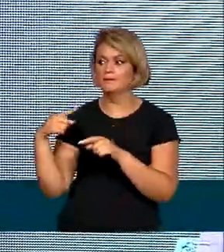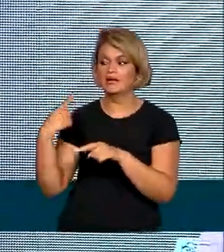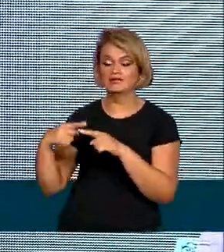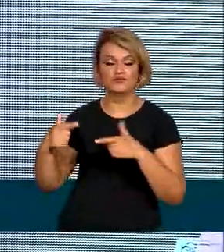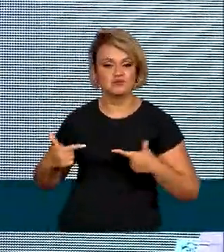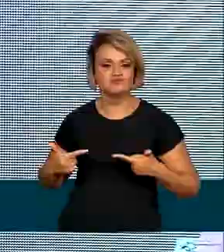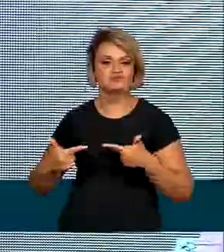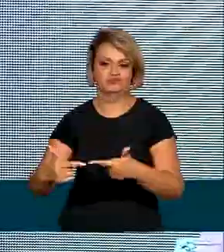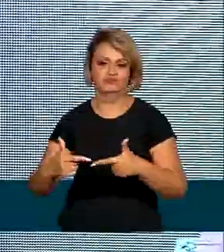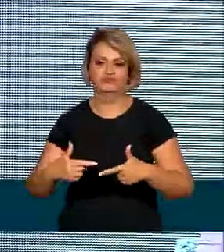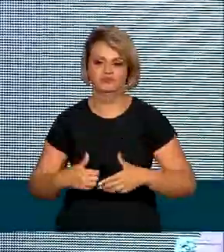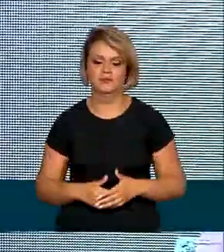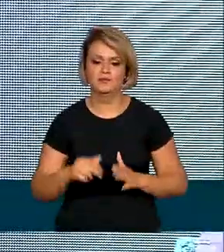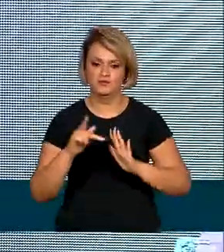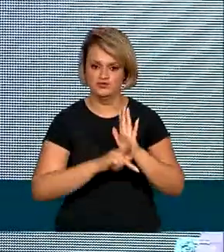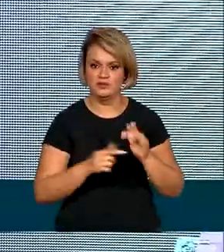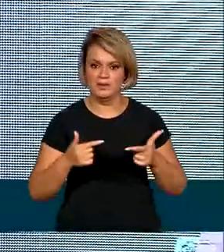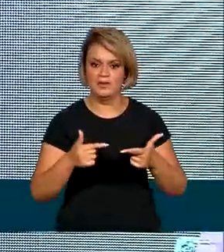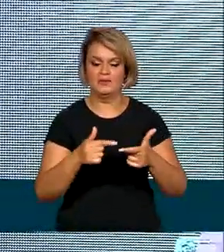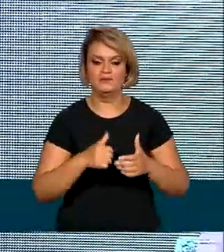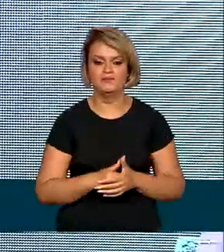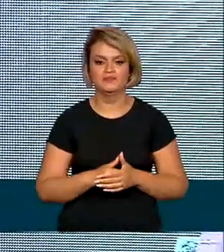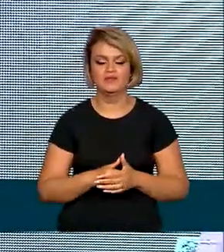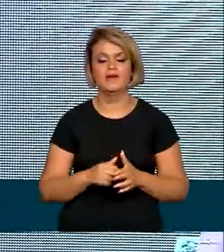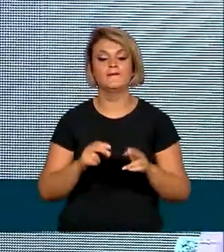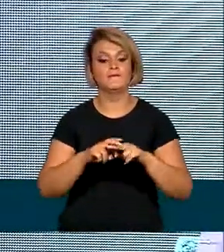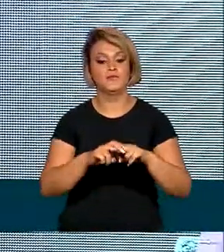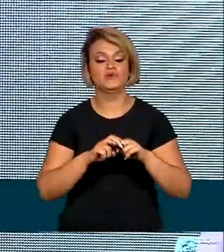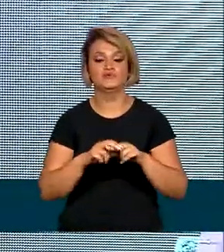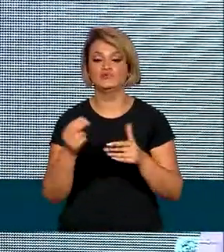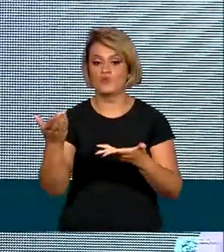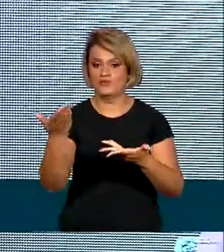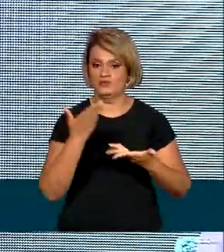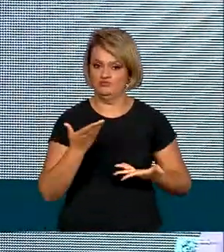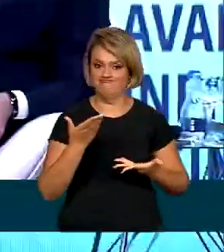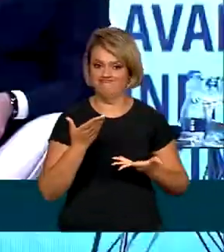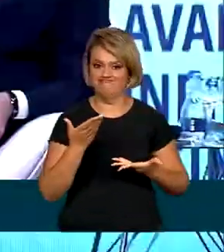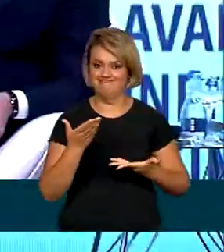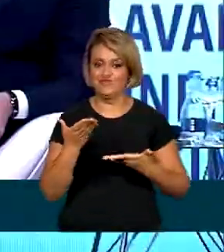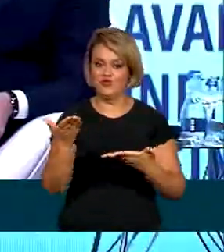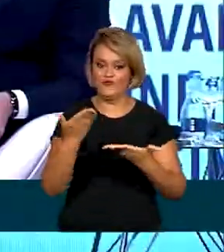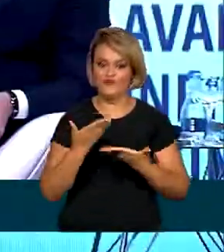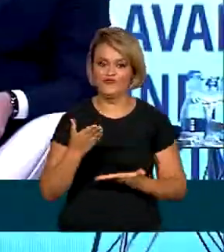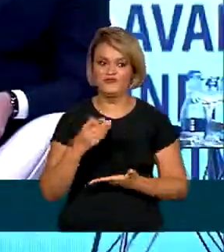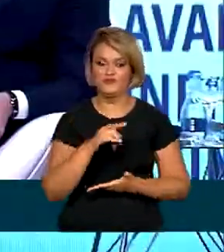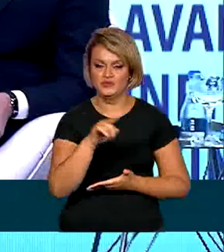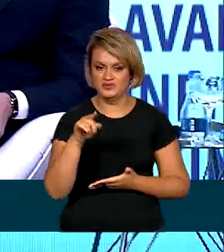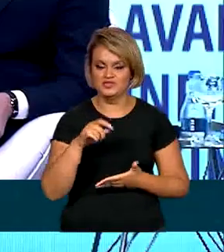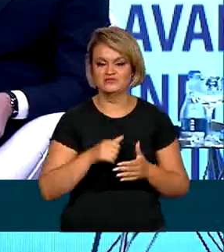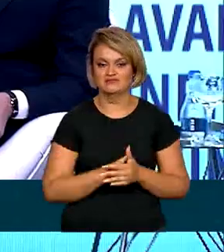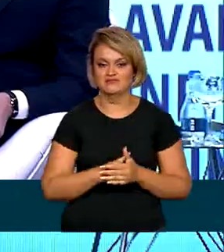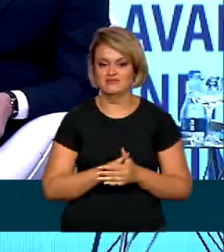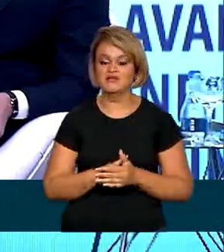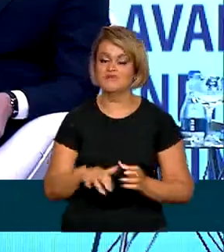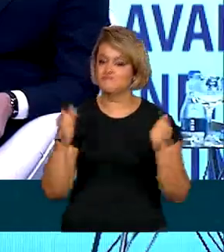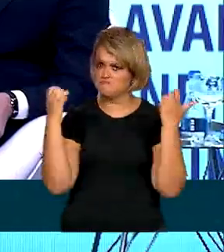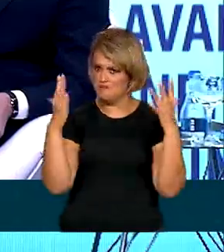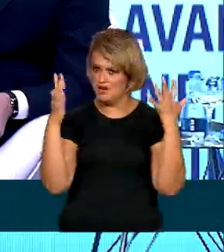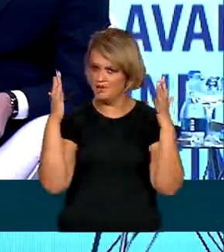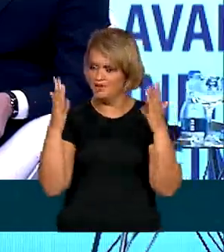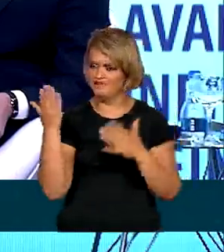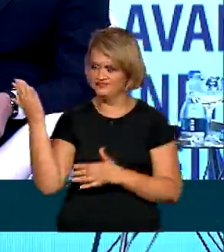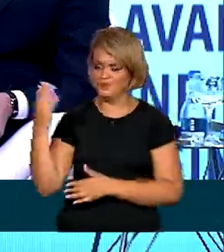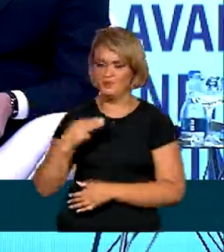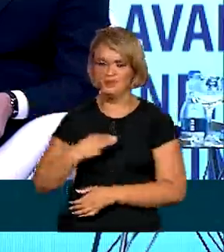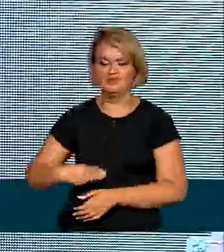alavanca esses projetos por isso é que eu queria deixar o convite e ao parabenizar e